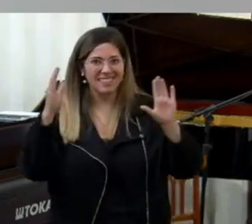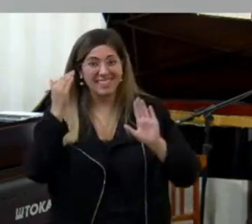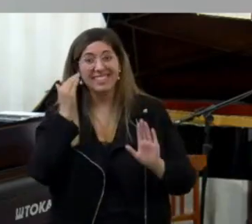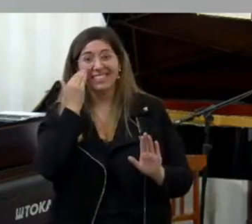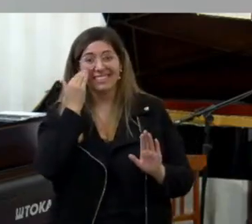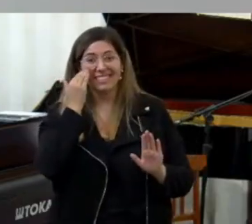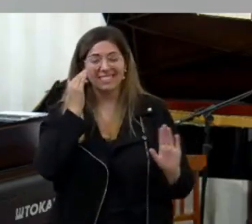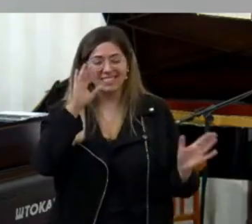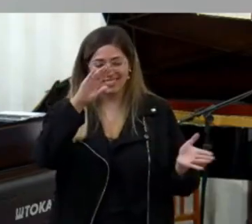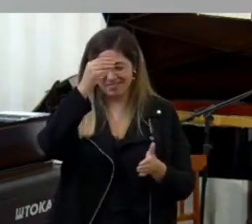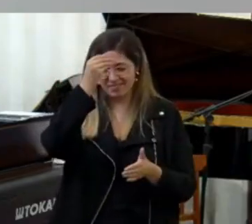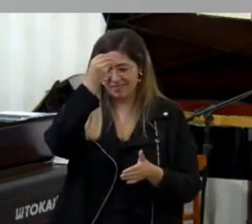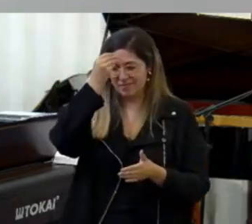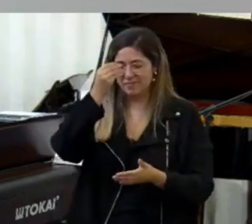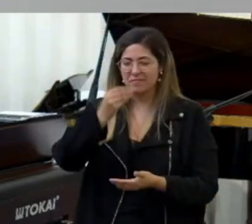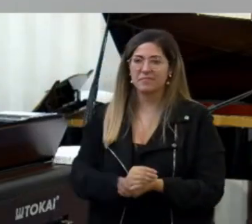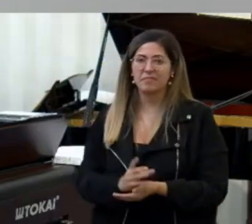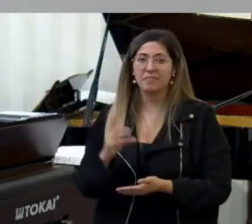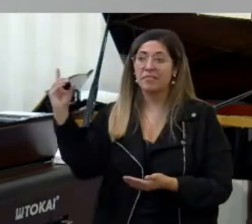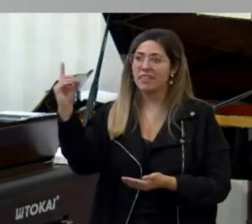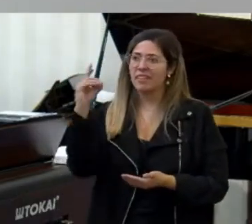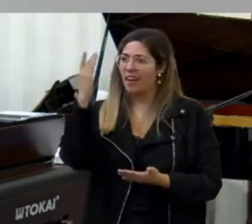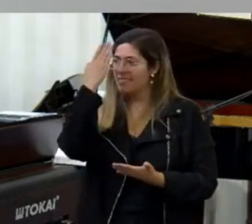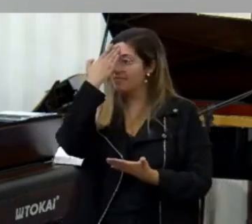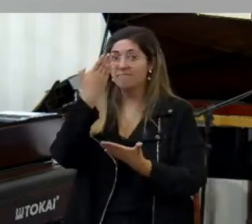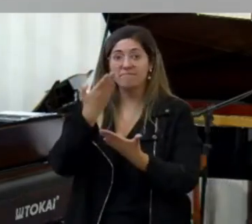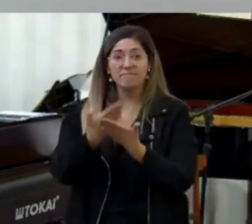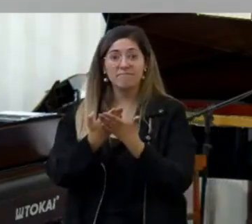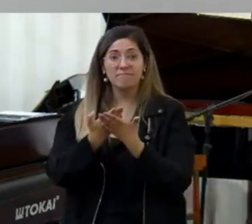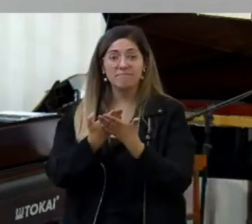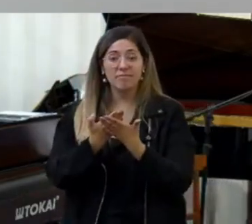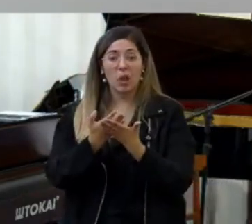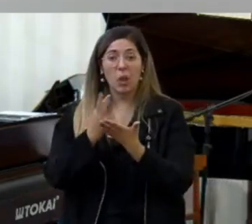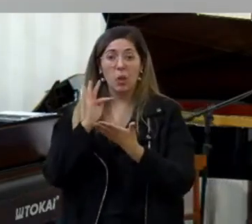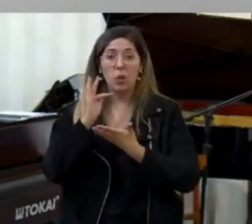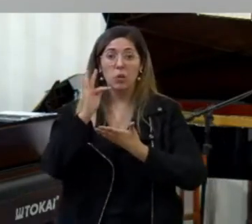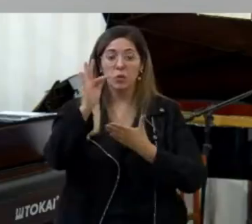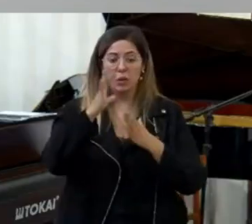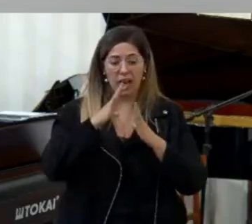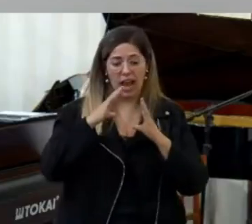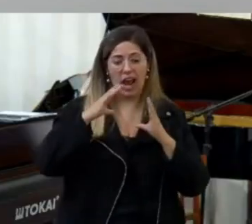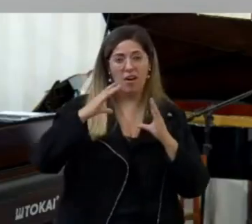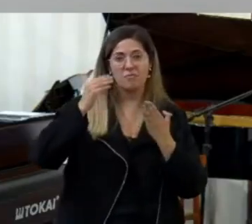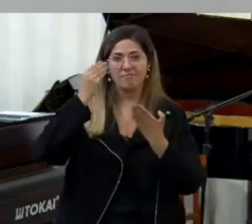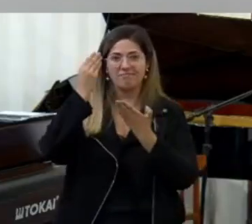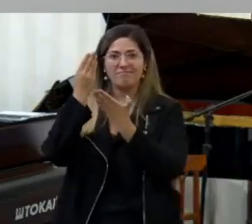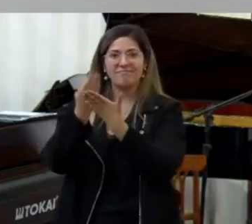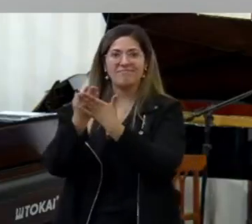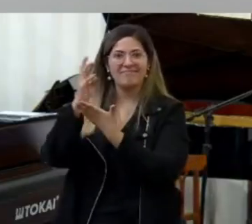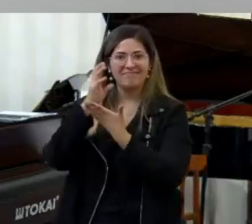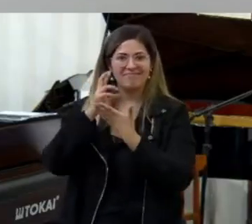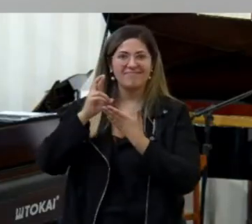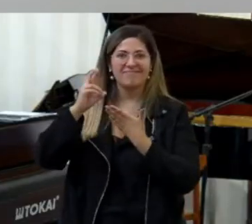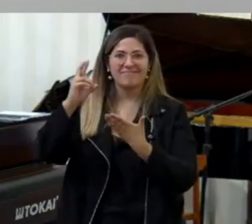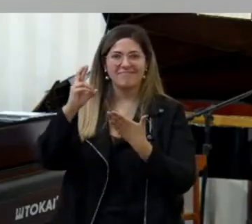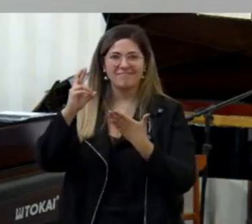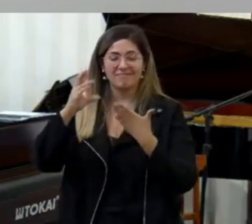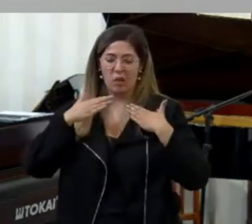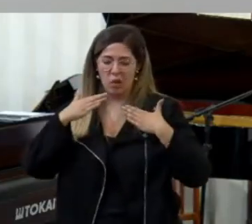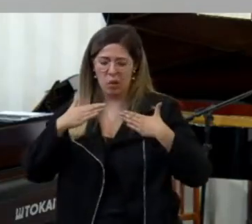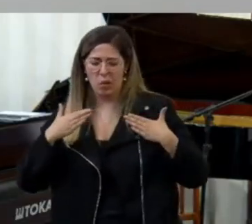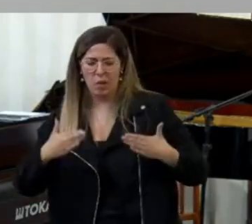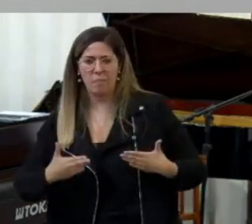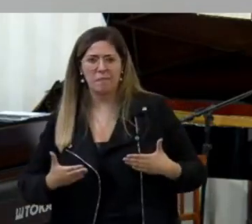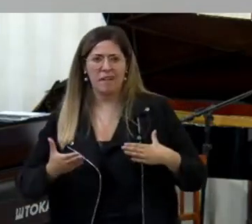irmãos? Davi está confiando o seu futuro, a sua alma, sabendo que o seu corpo